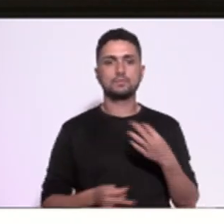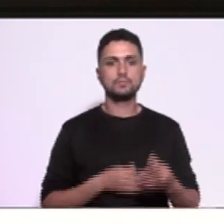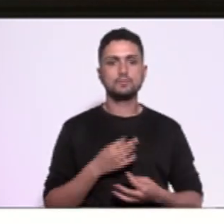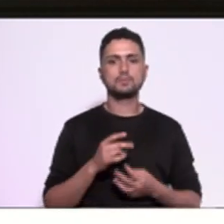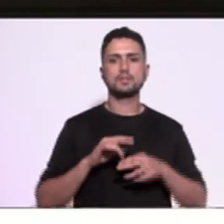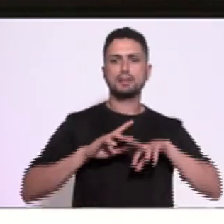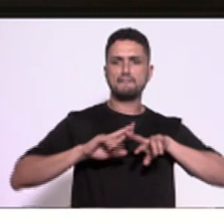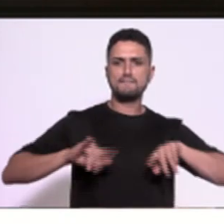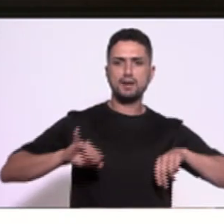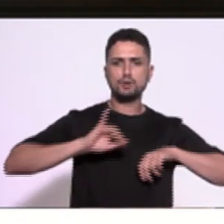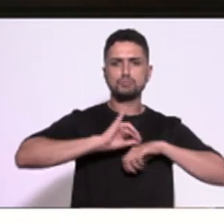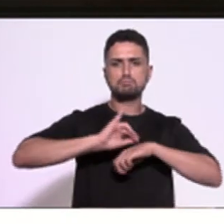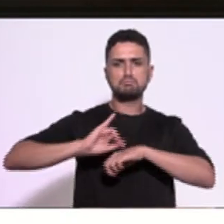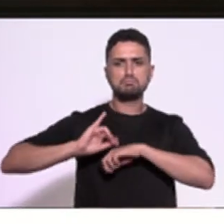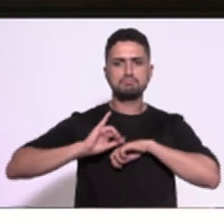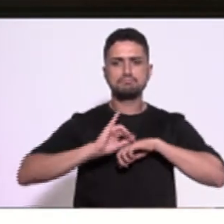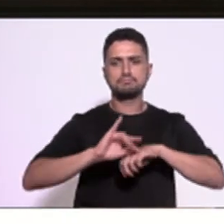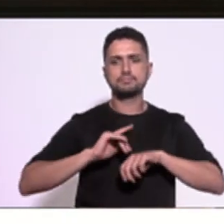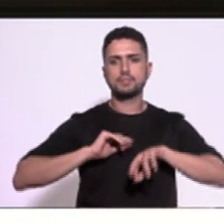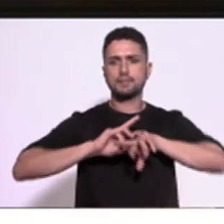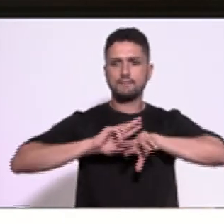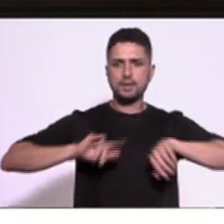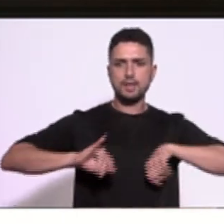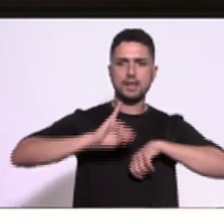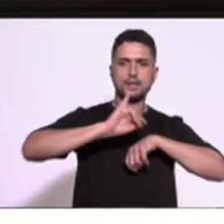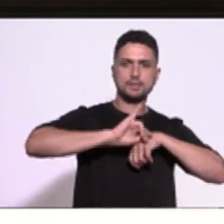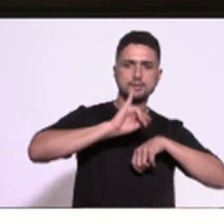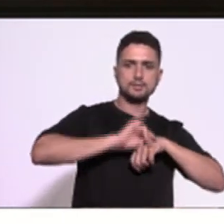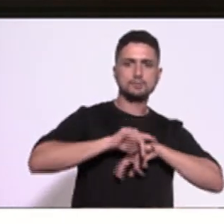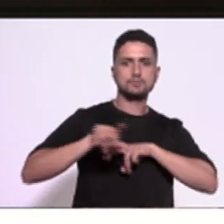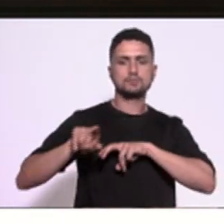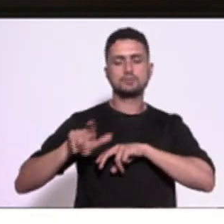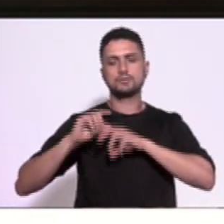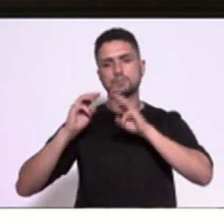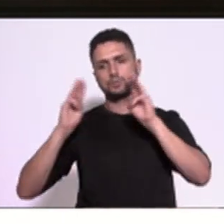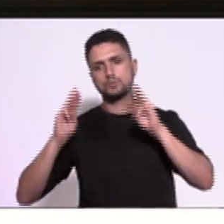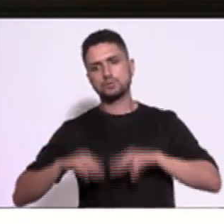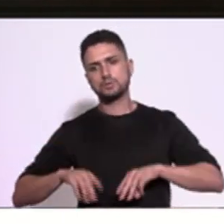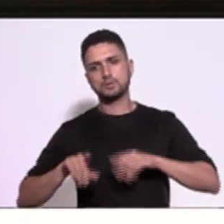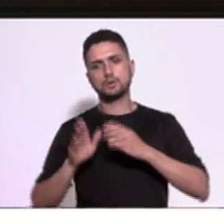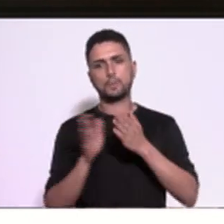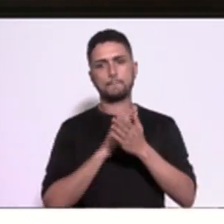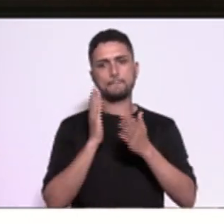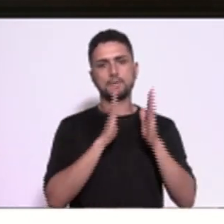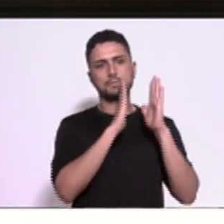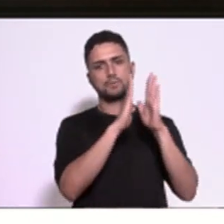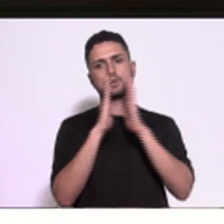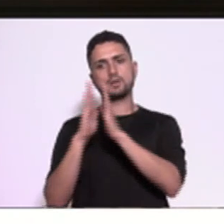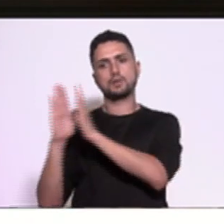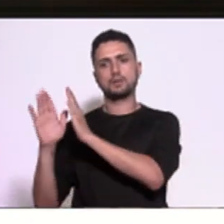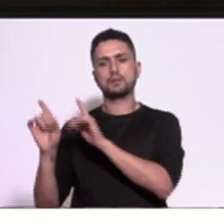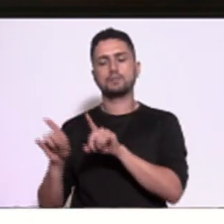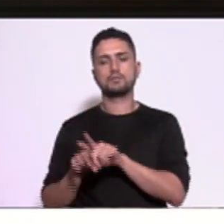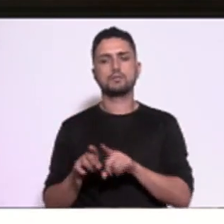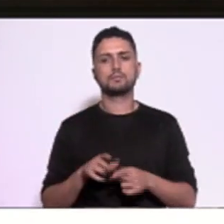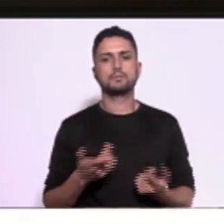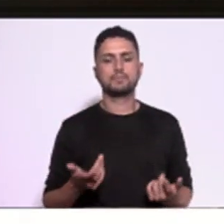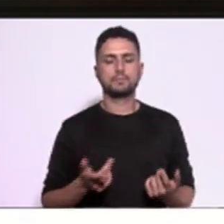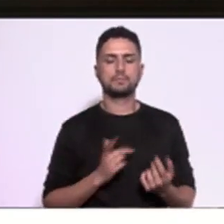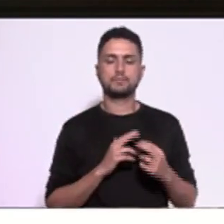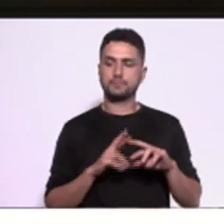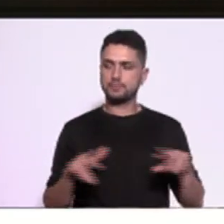de acervo. Nós temos o acervo museológico, o arquivístico e o bibliográfico. Esta ação foi coordenada